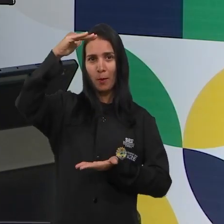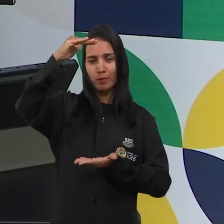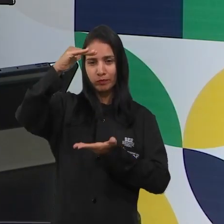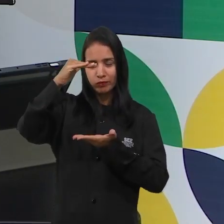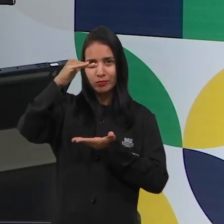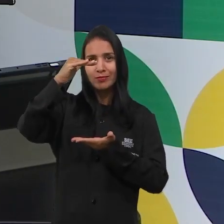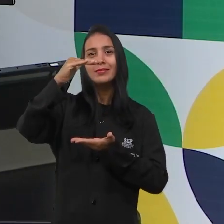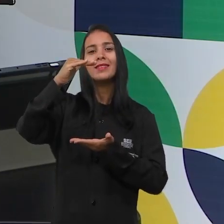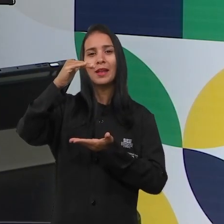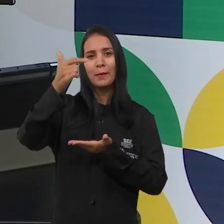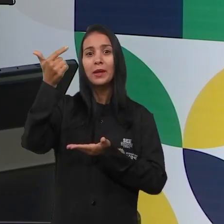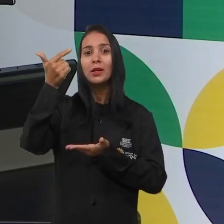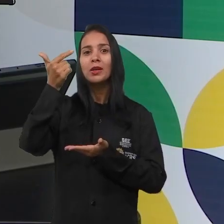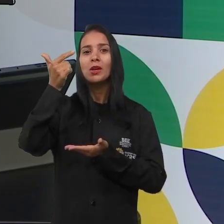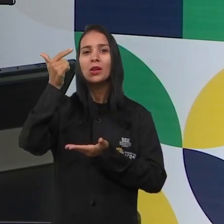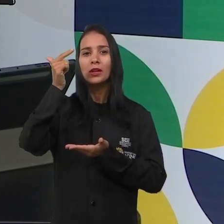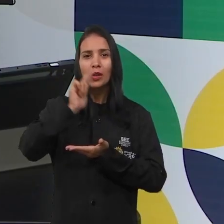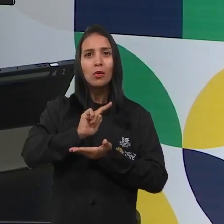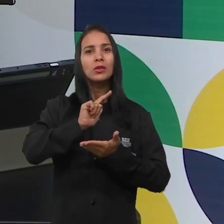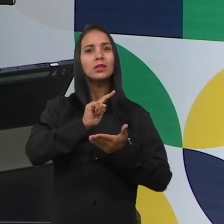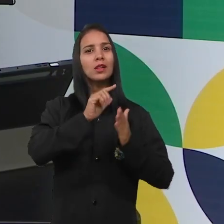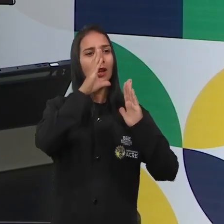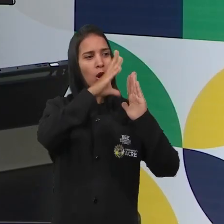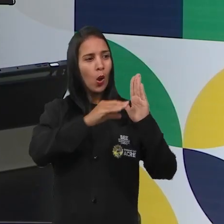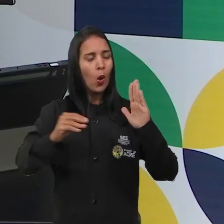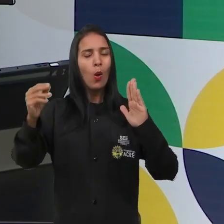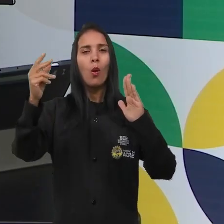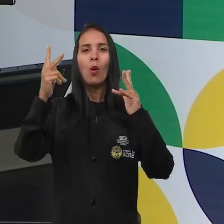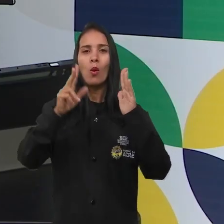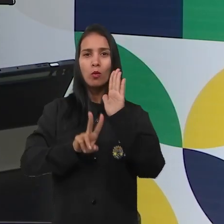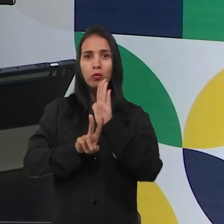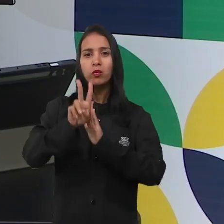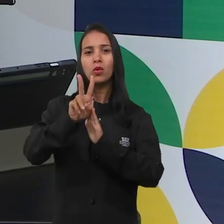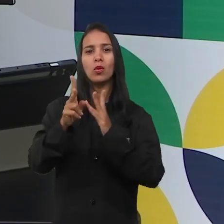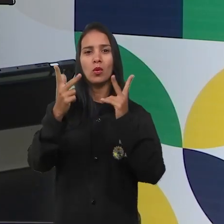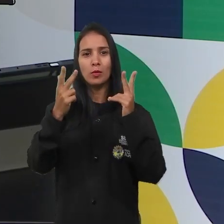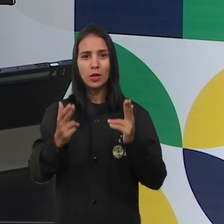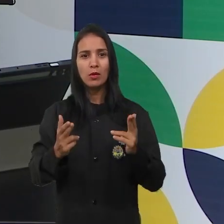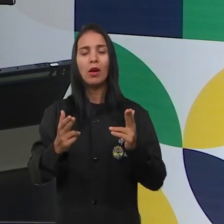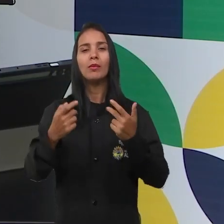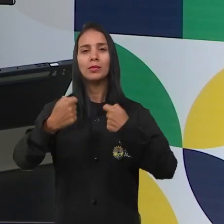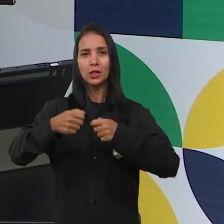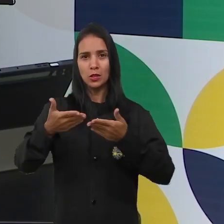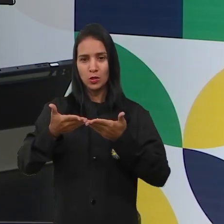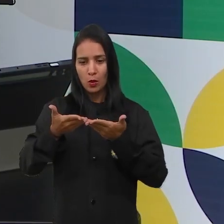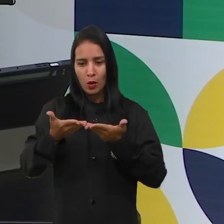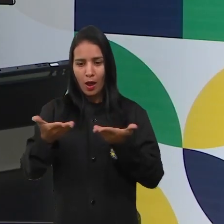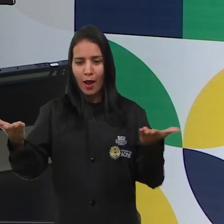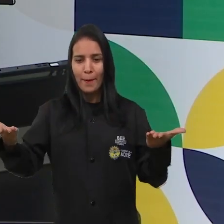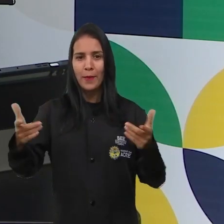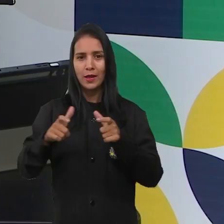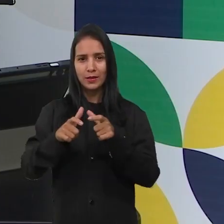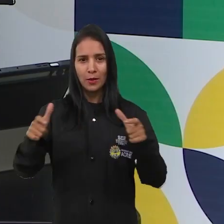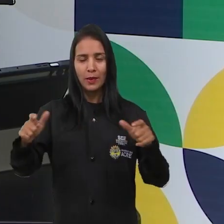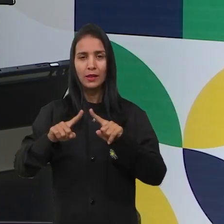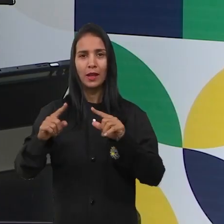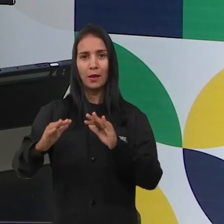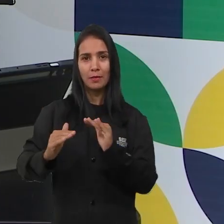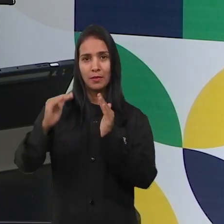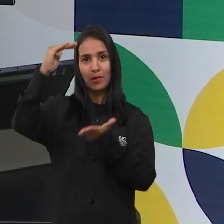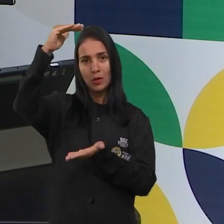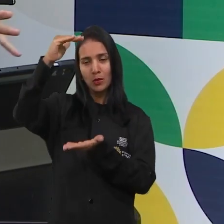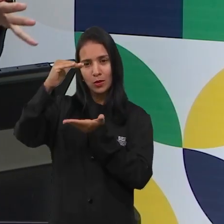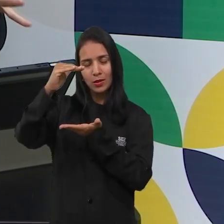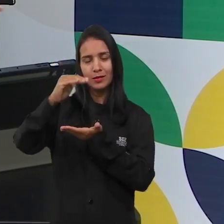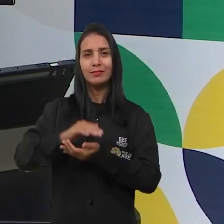que nós tivéssemos o mesmo volume, aumentando a base em 25%. Pois bem,